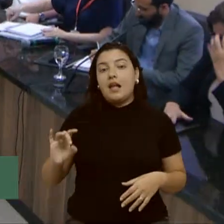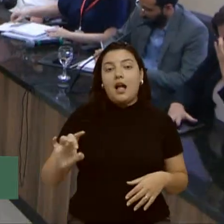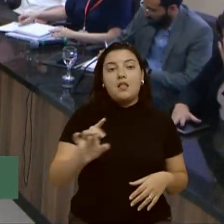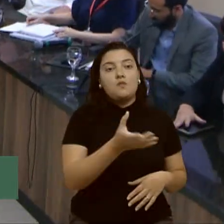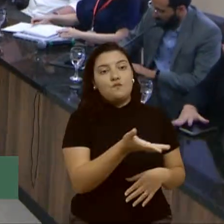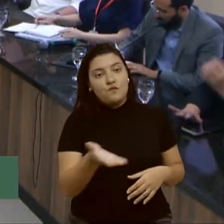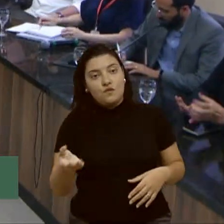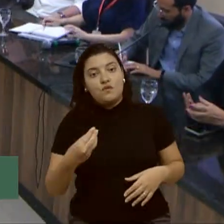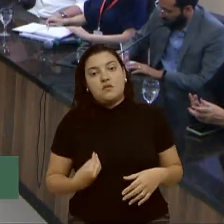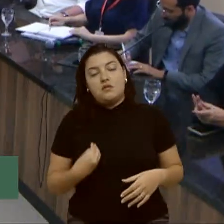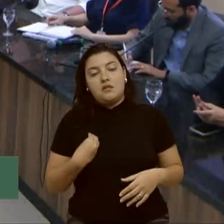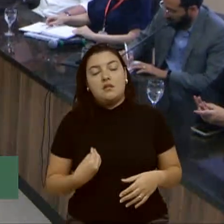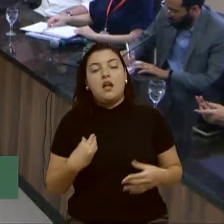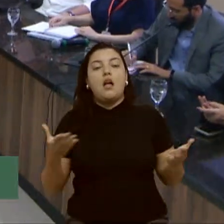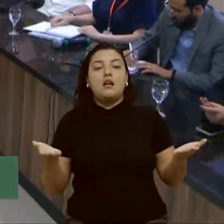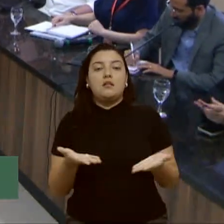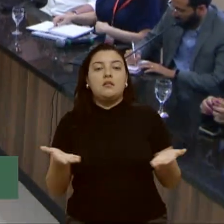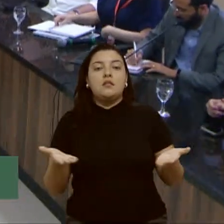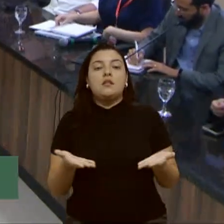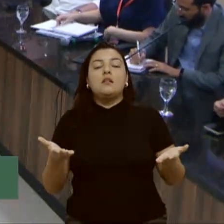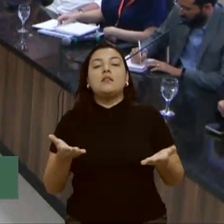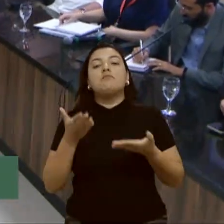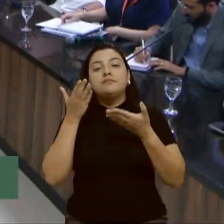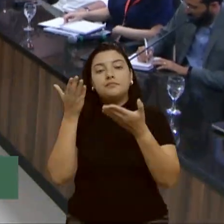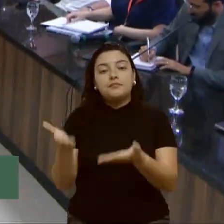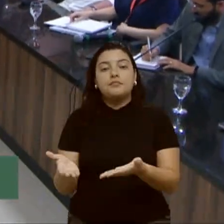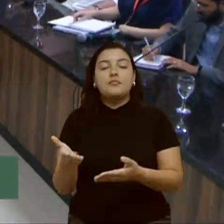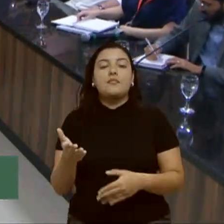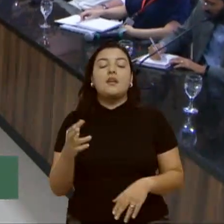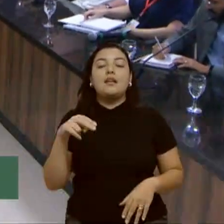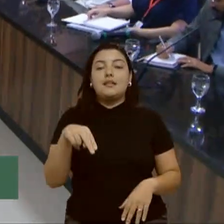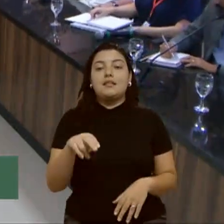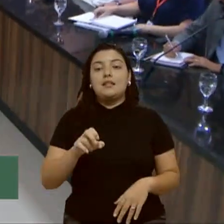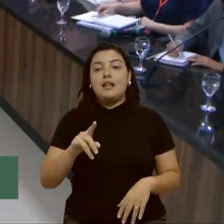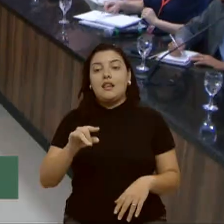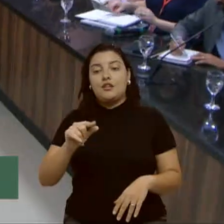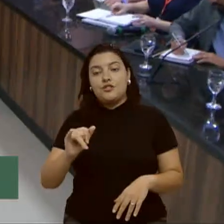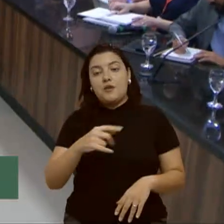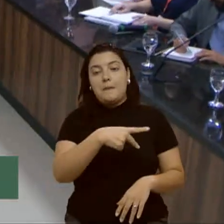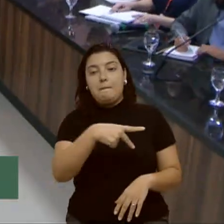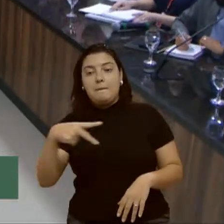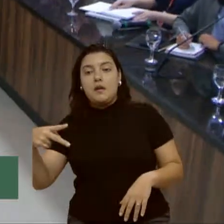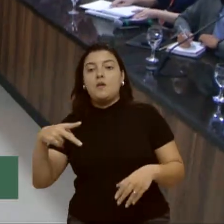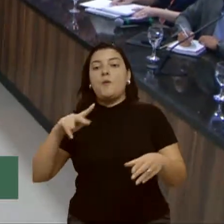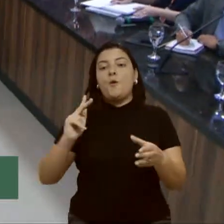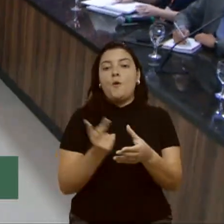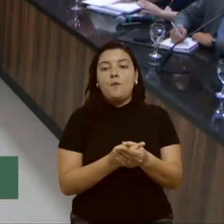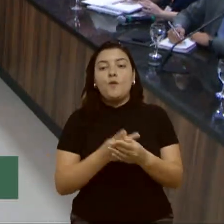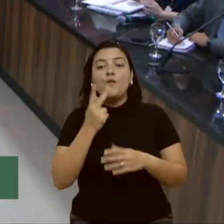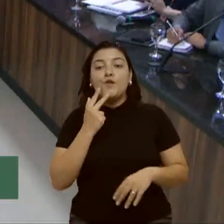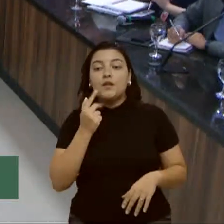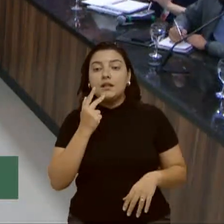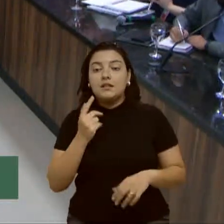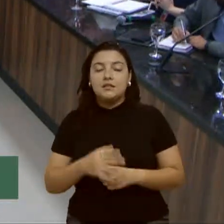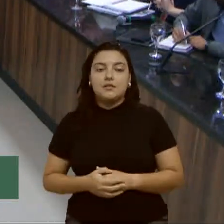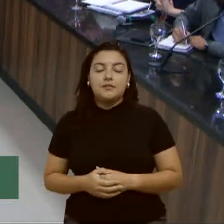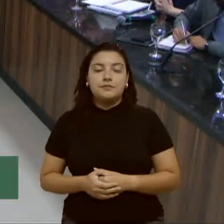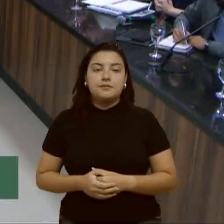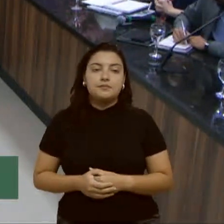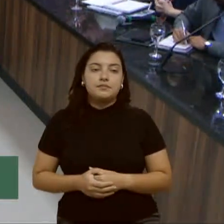senhores e senhoras e passar a palavra para a Neilândia Rabelo, presidente do Procon Fortaleza, por gentileza.